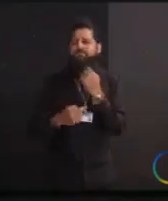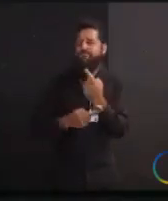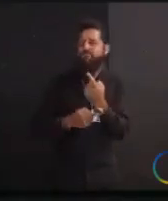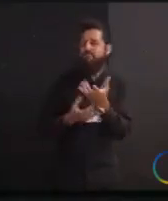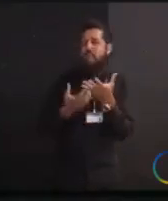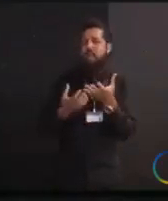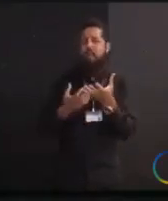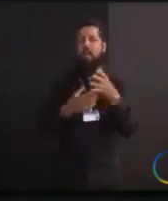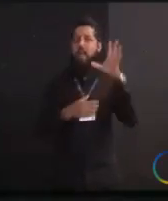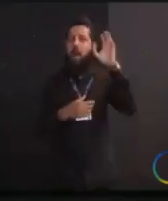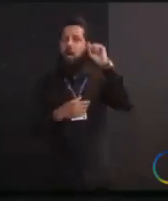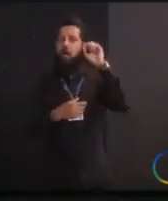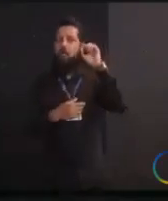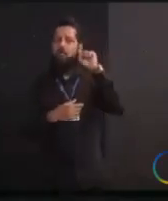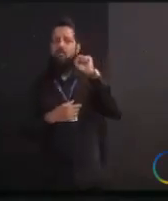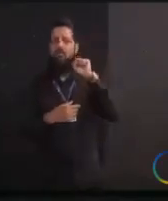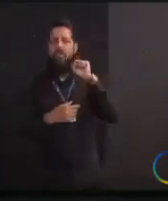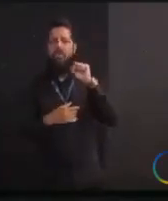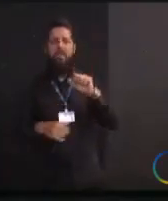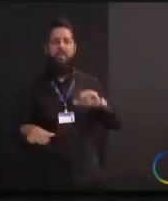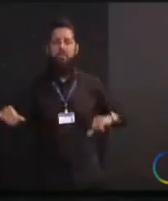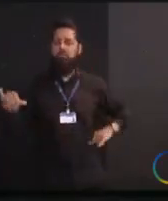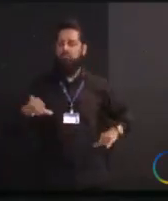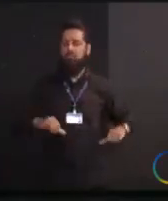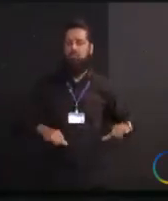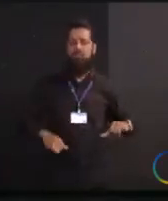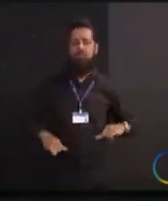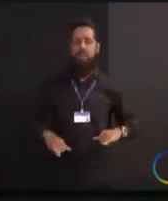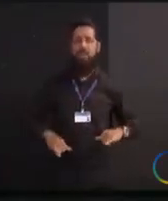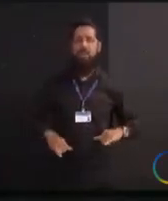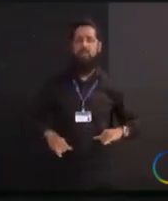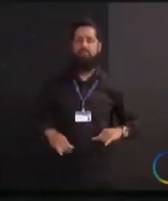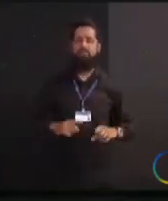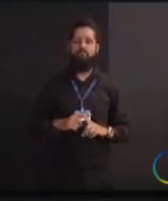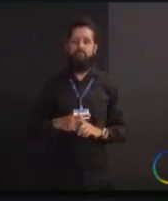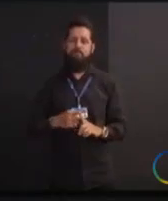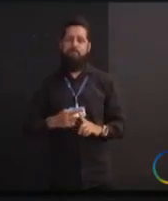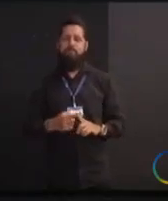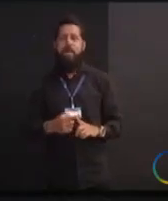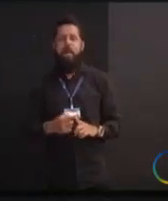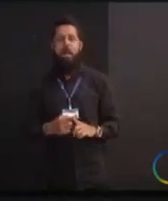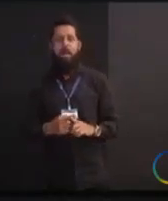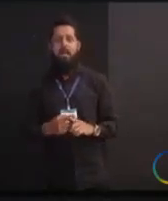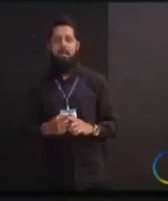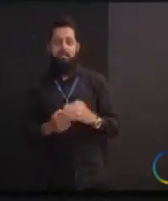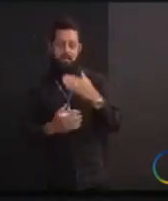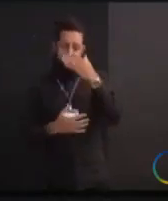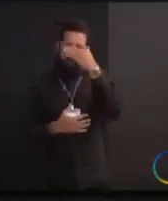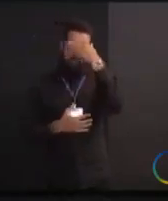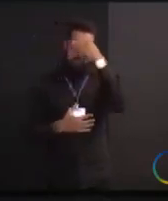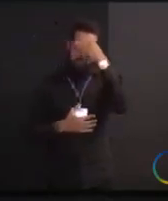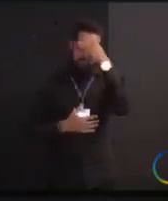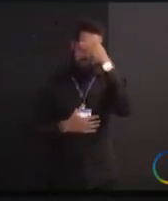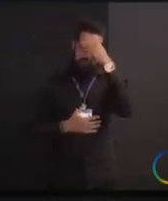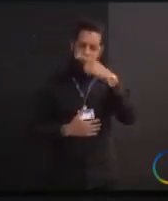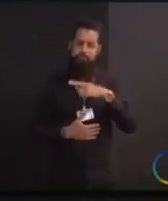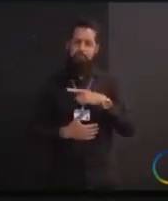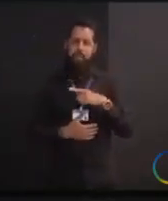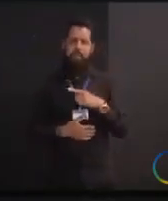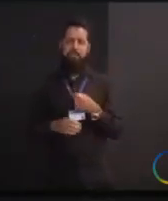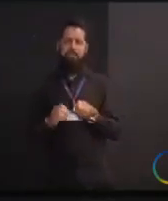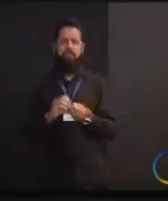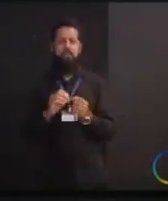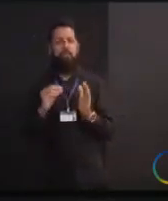Esse homem, quanta falta tem feito ao nosso movimento. Chico Xavier. Porque